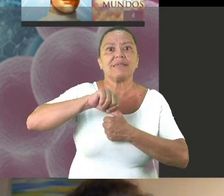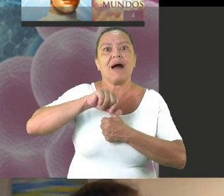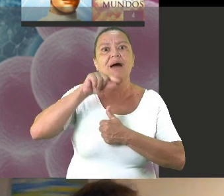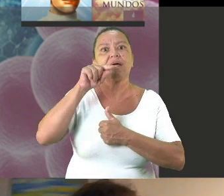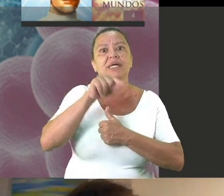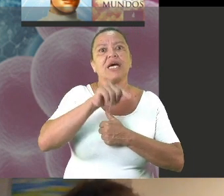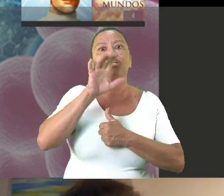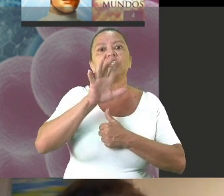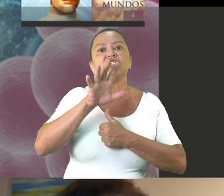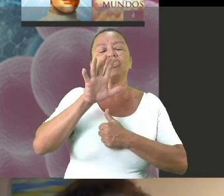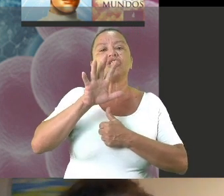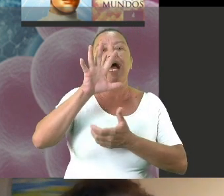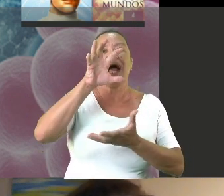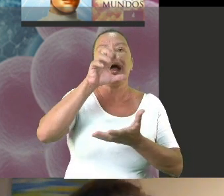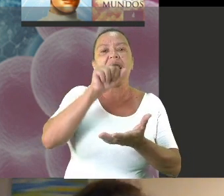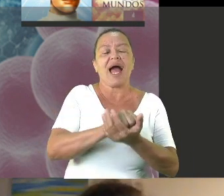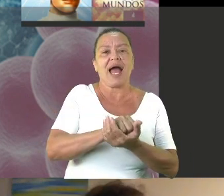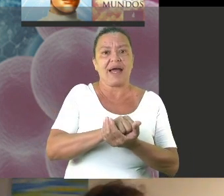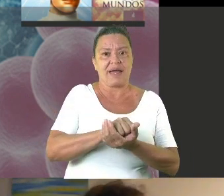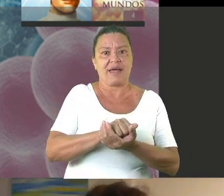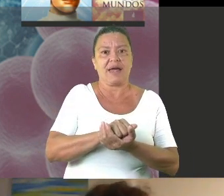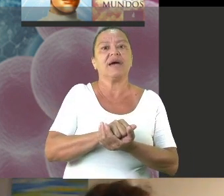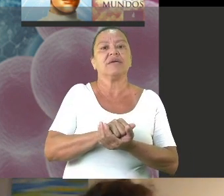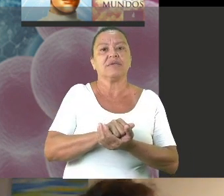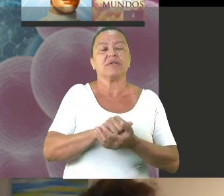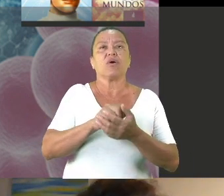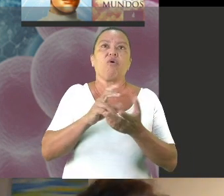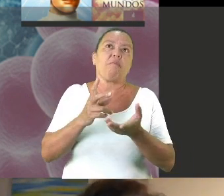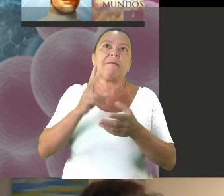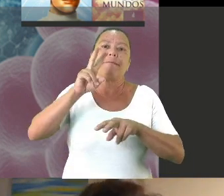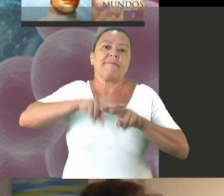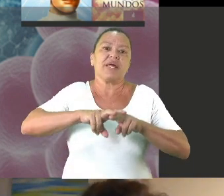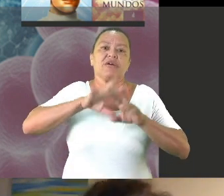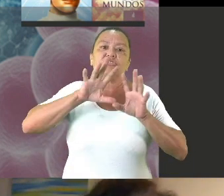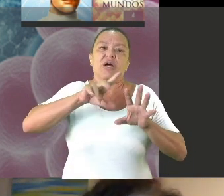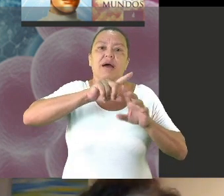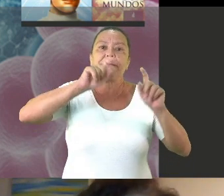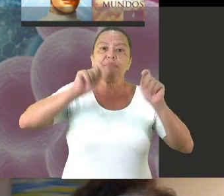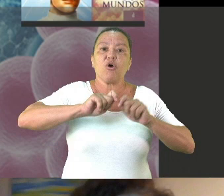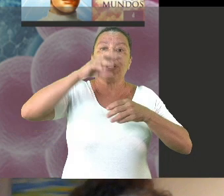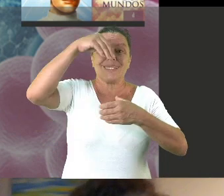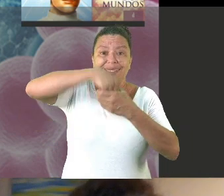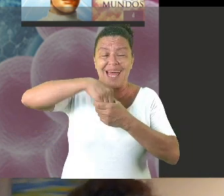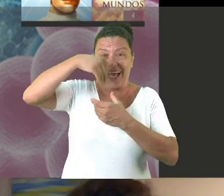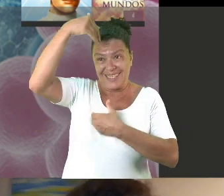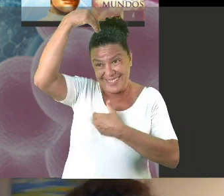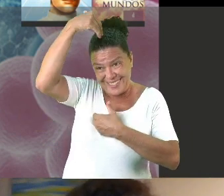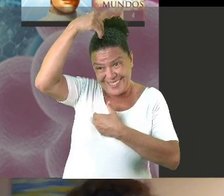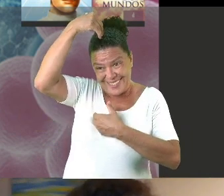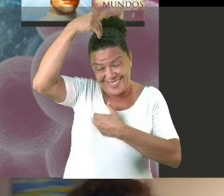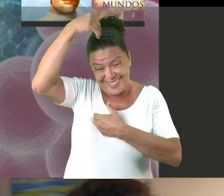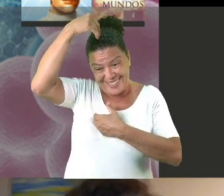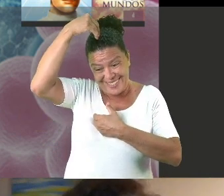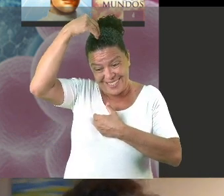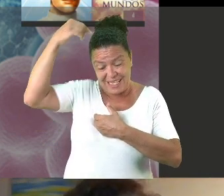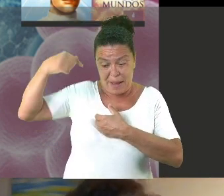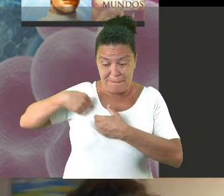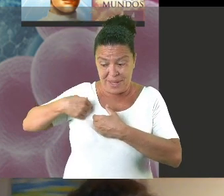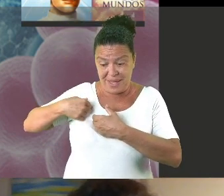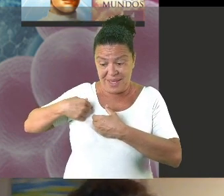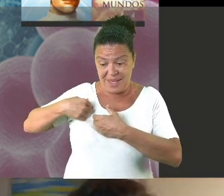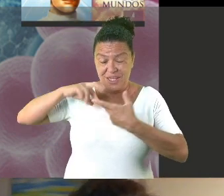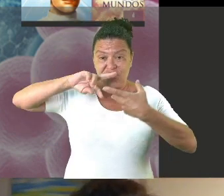aquilo que está gravado como uma possibilidade dentro do código genético. Olha só